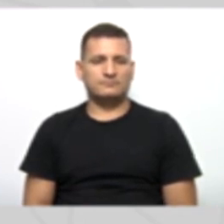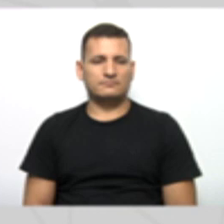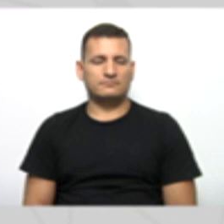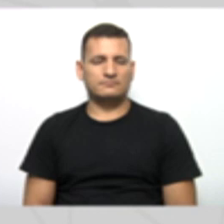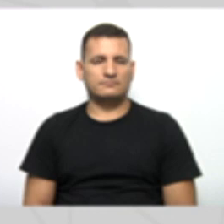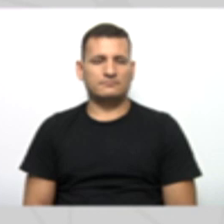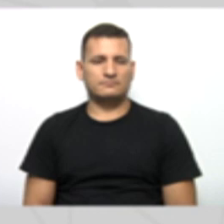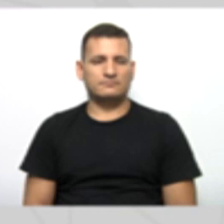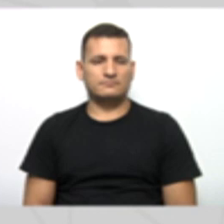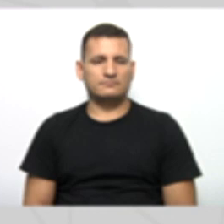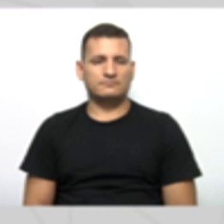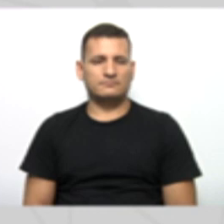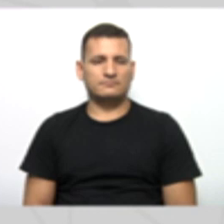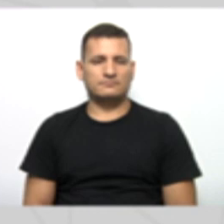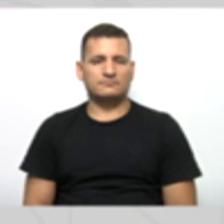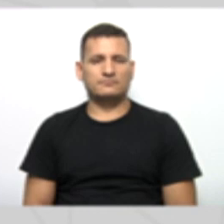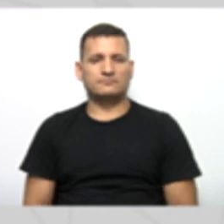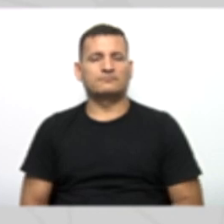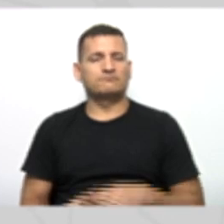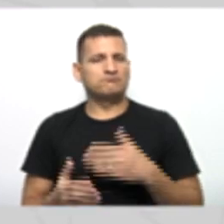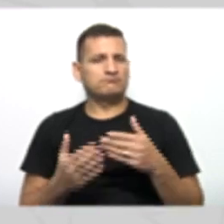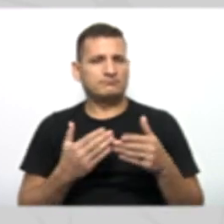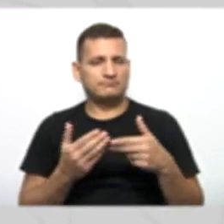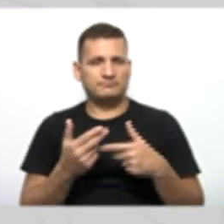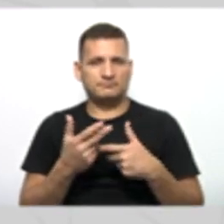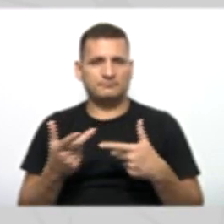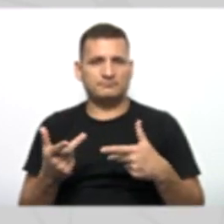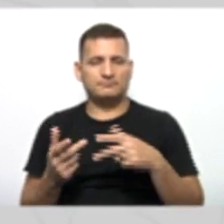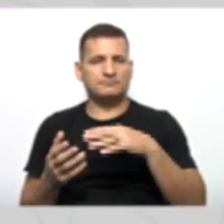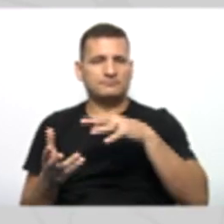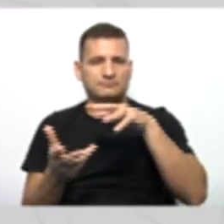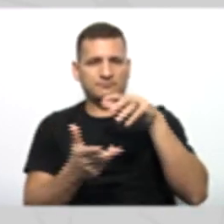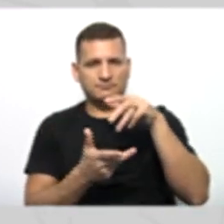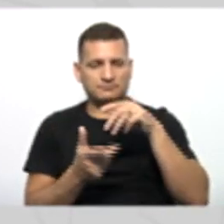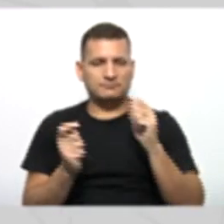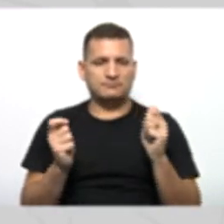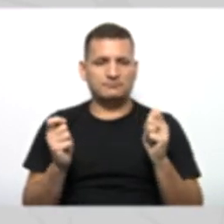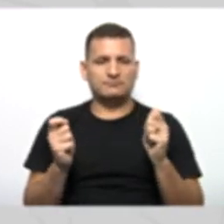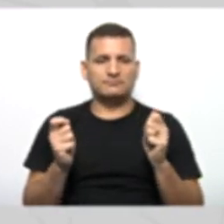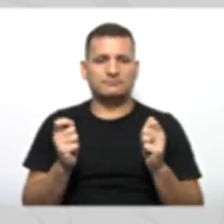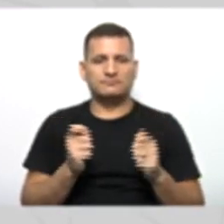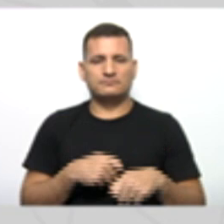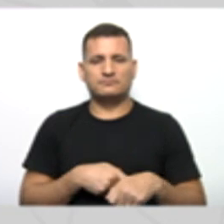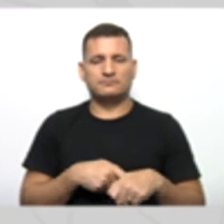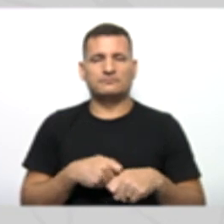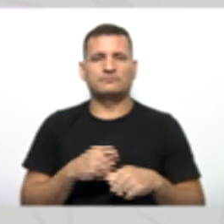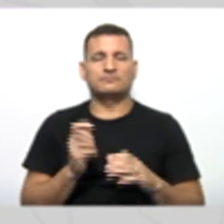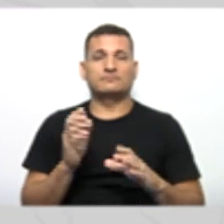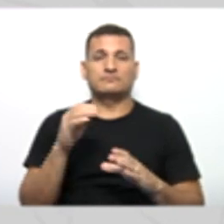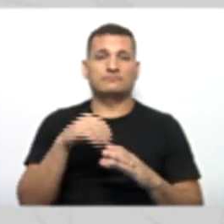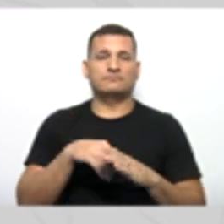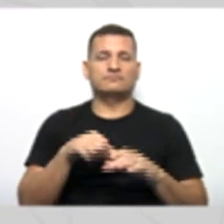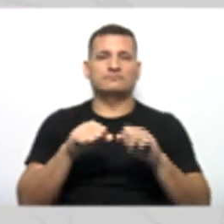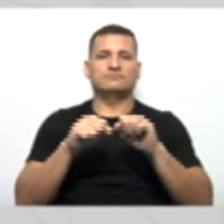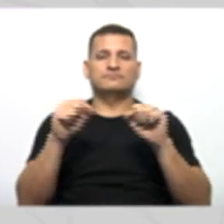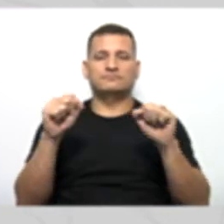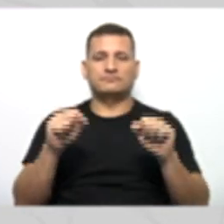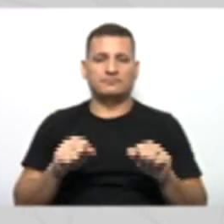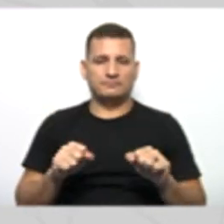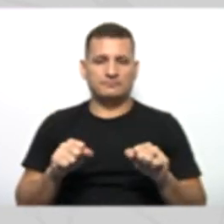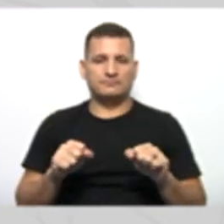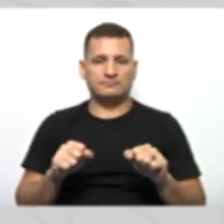ó. Qualquer coisa no mundo real possível de representação em um